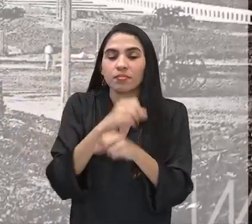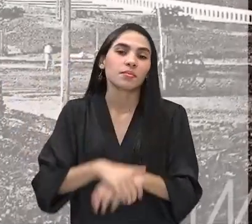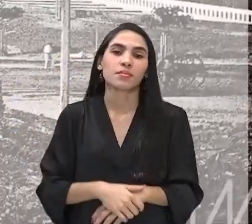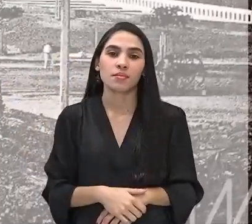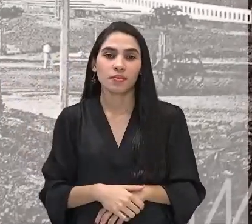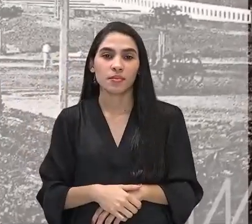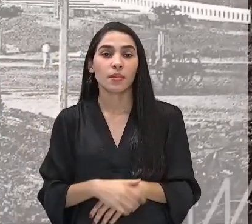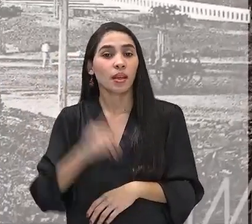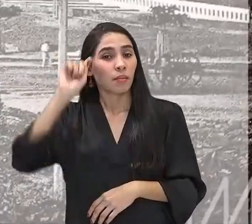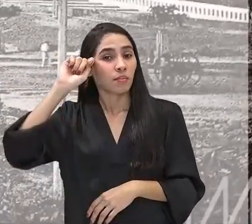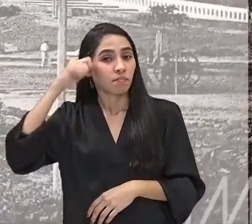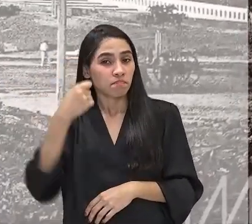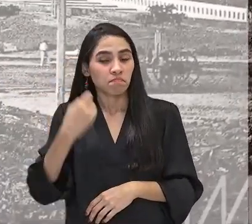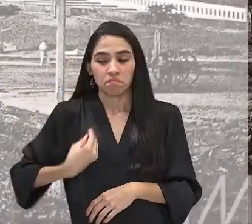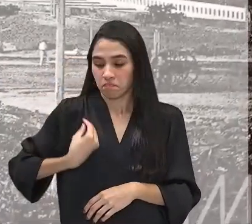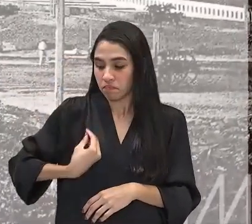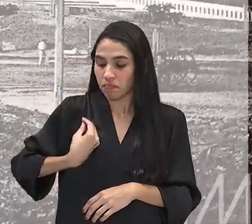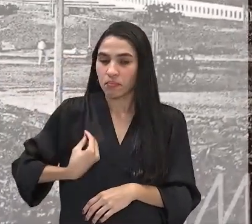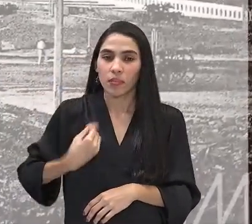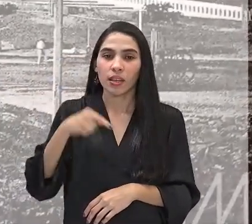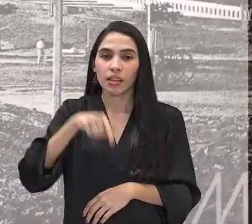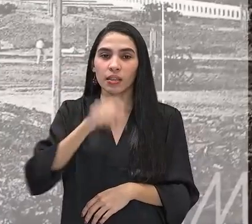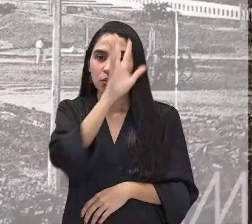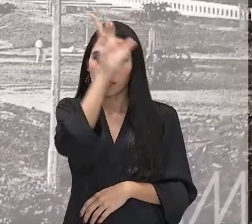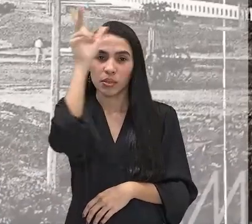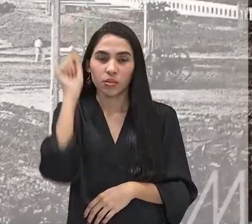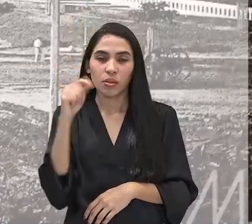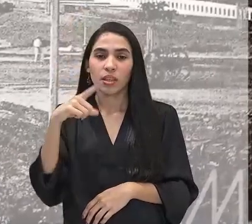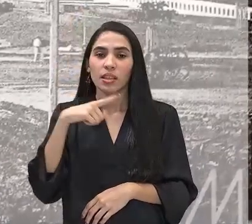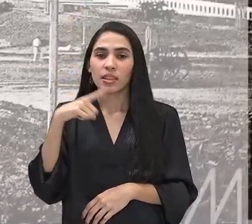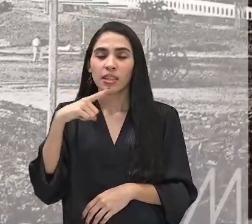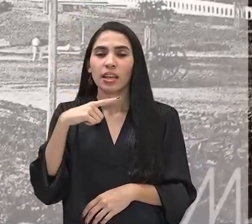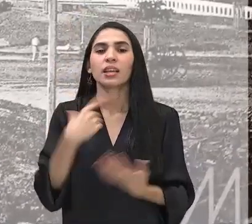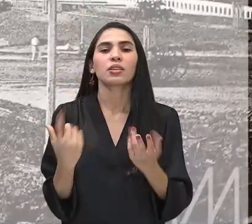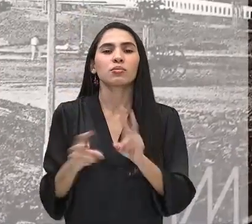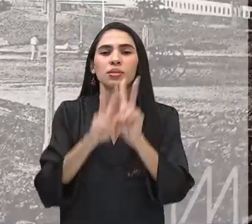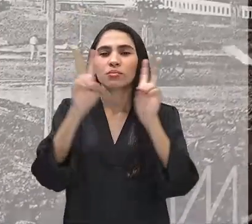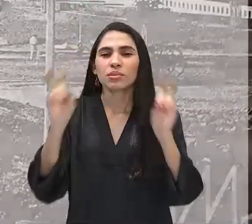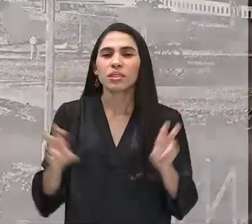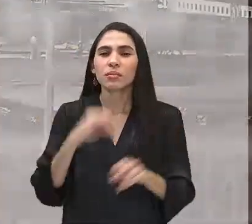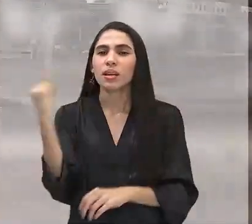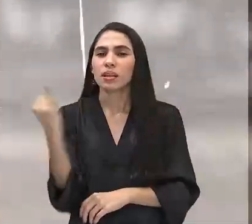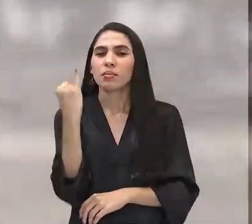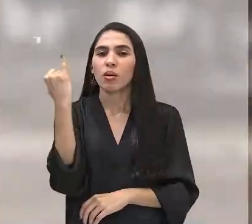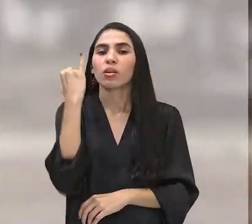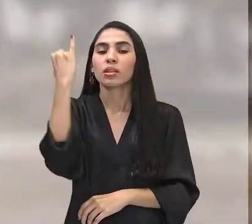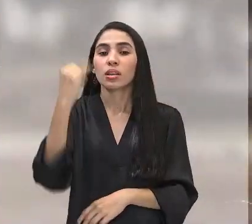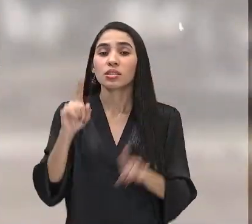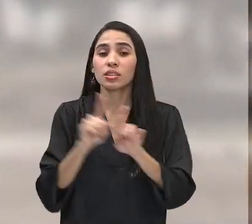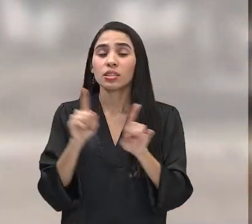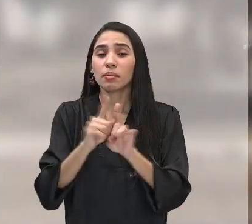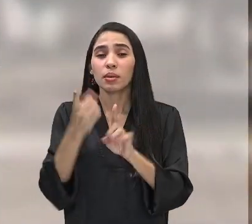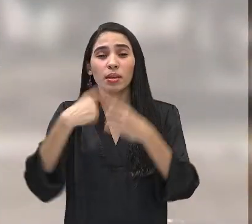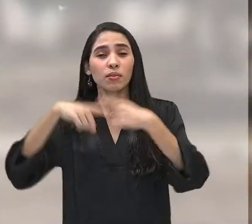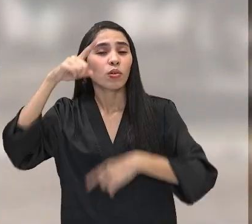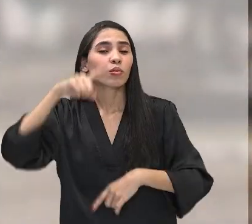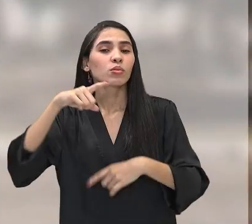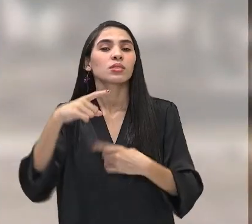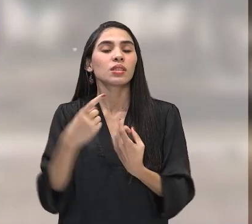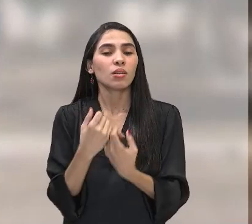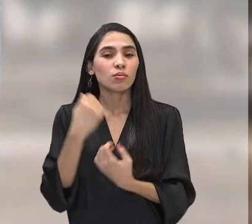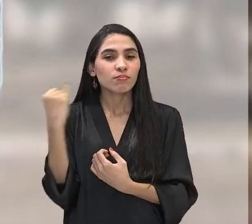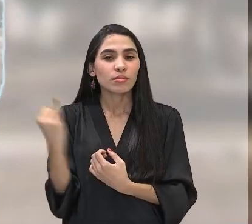presença negra no Amazonas é tratada de modo marginal na historiografia local e só muito recentemente